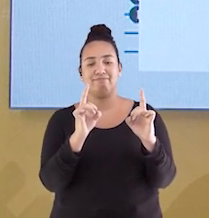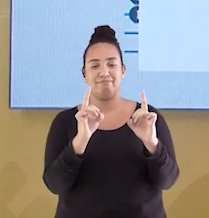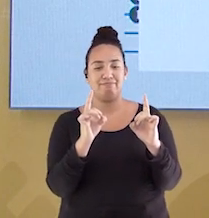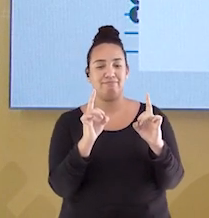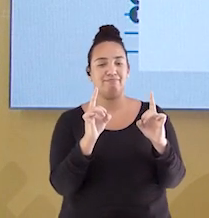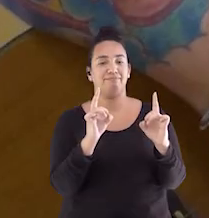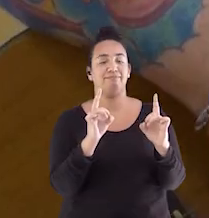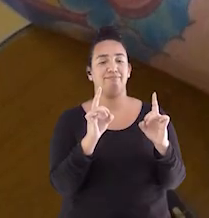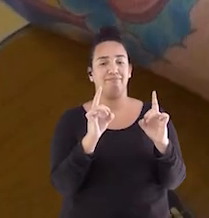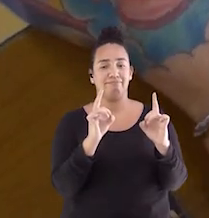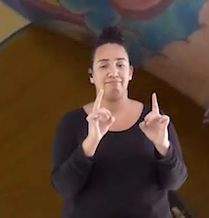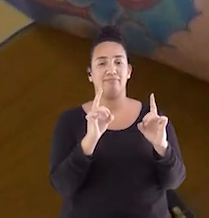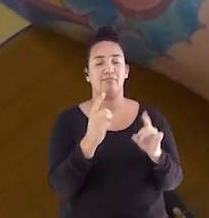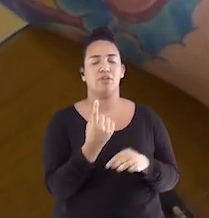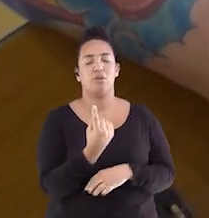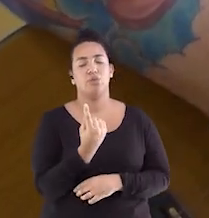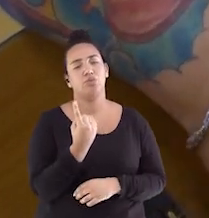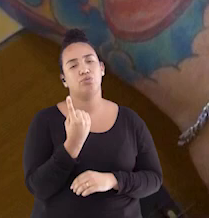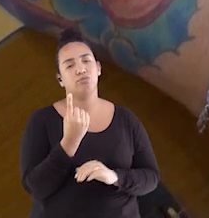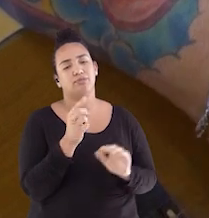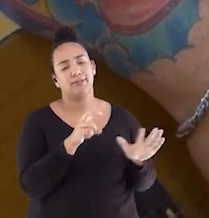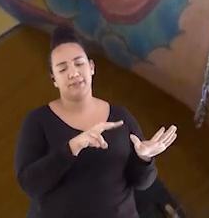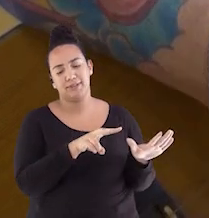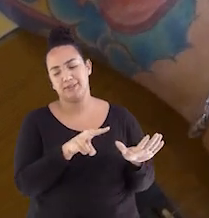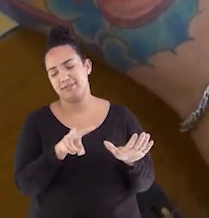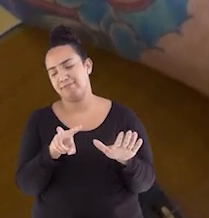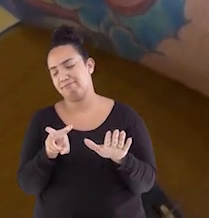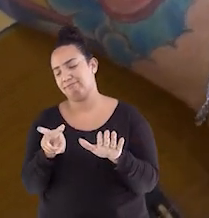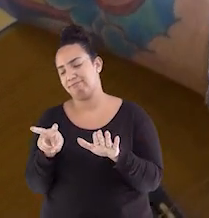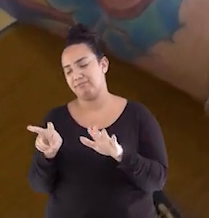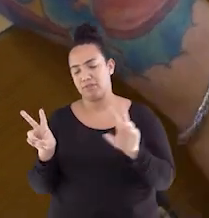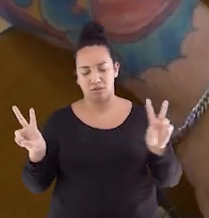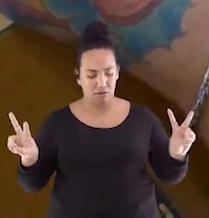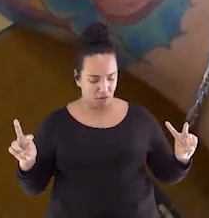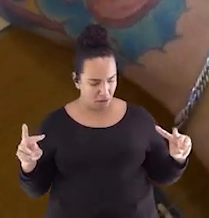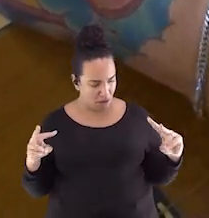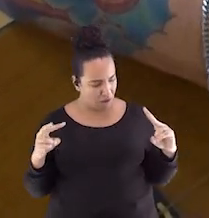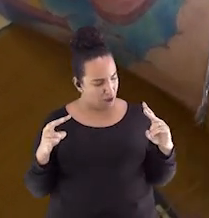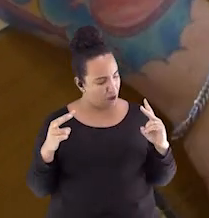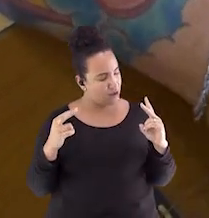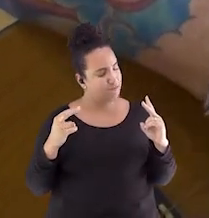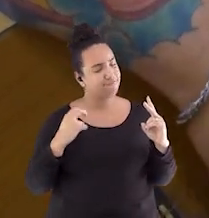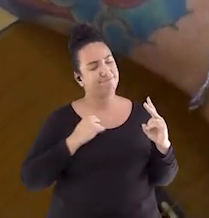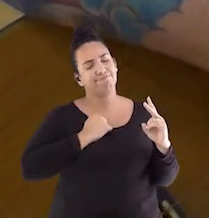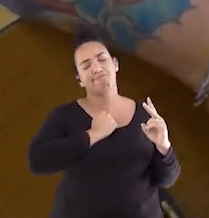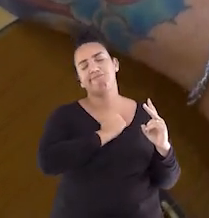uma semana de saudades do seu olhar,